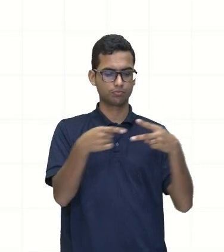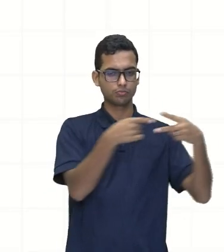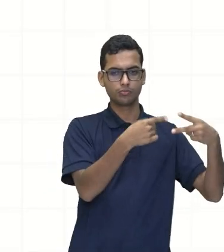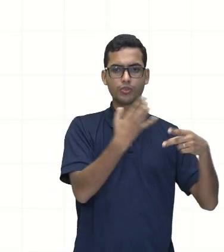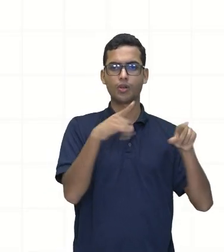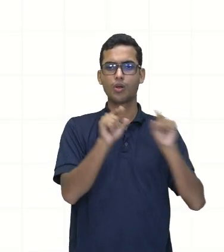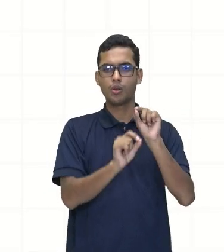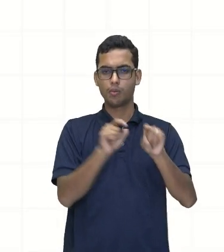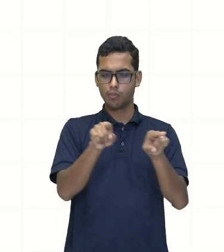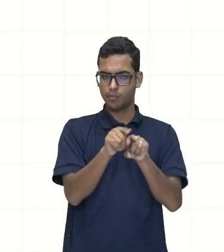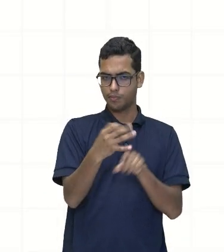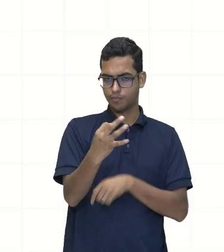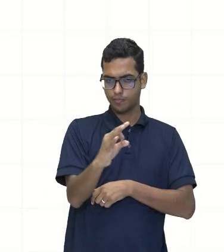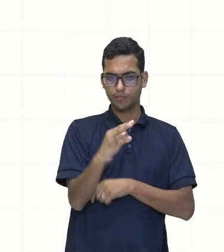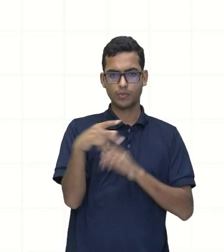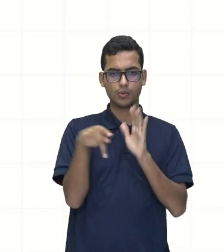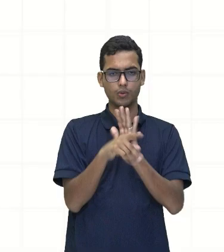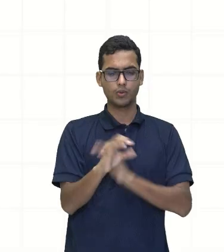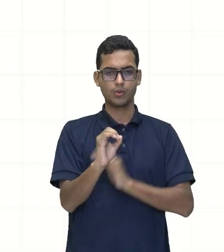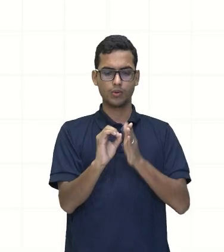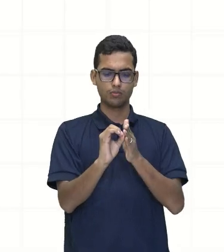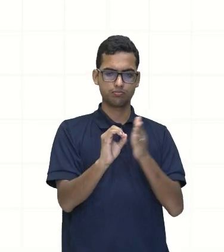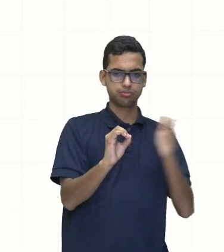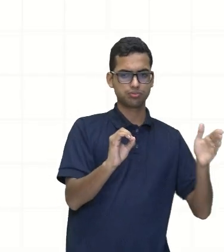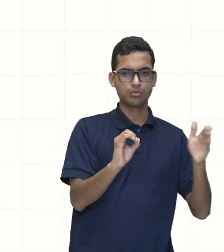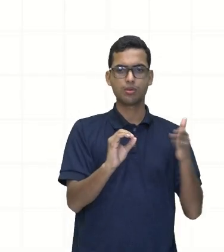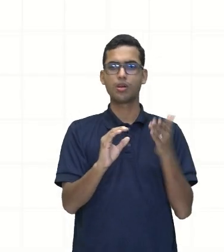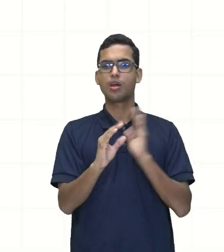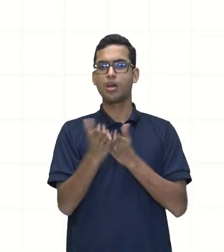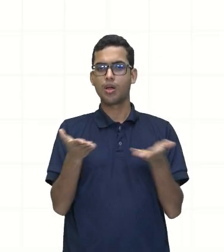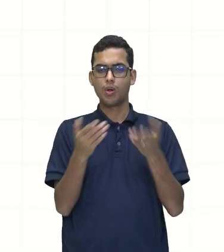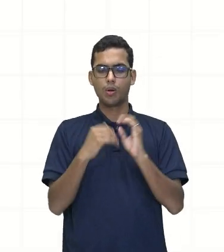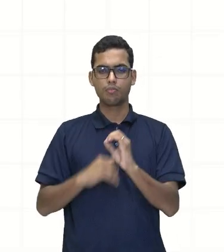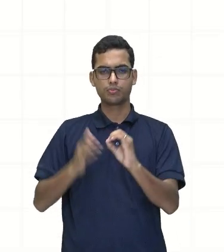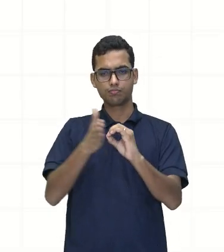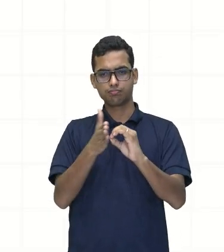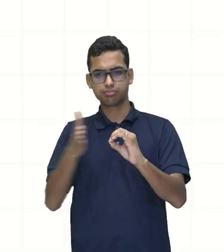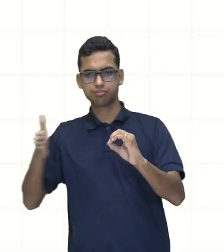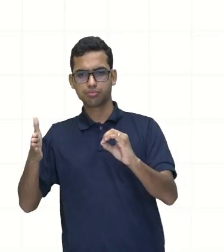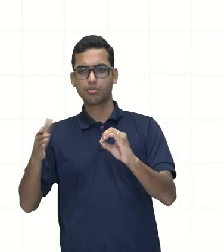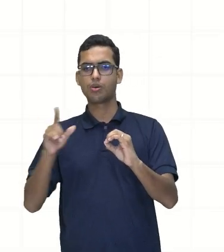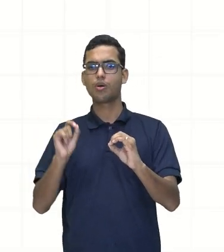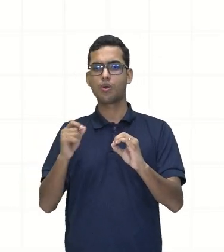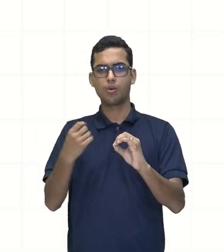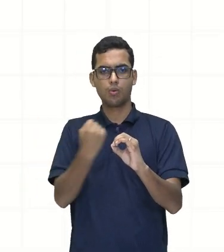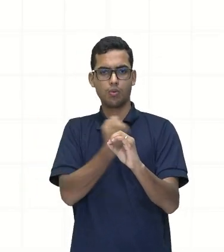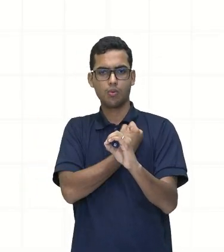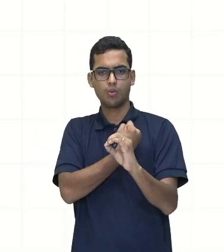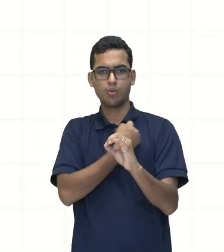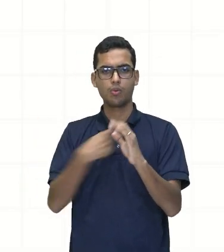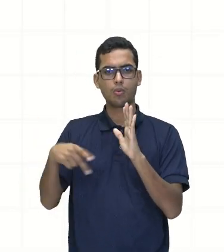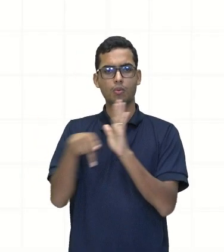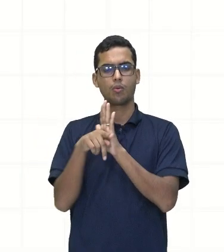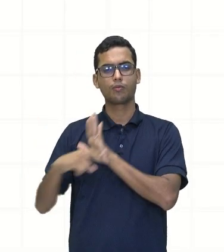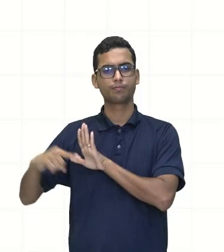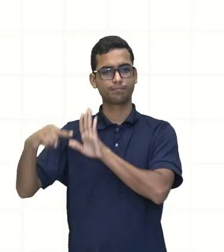E para trás do zero são todos os números negativos. Os